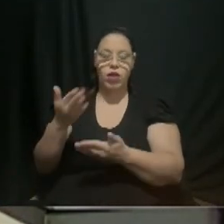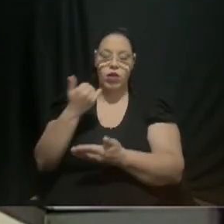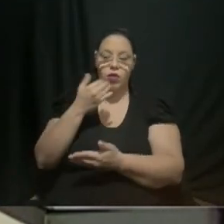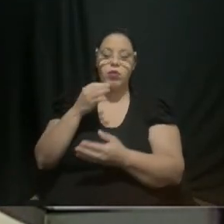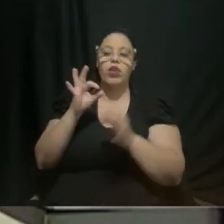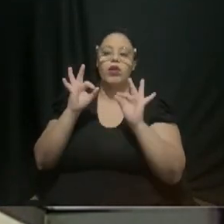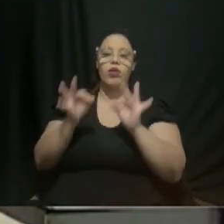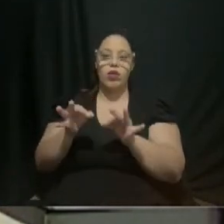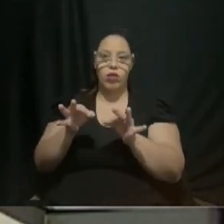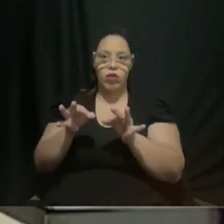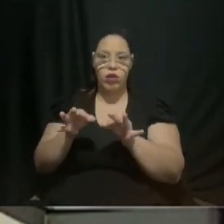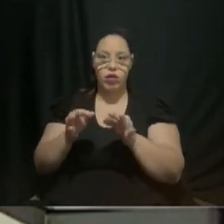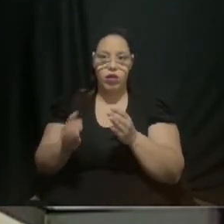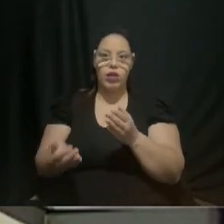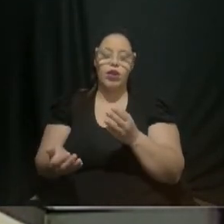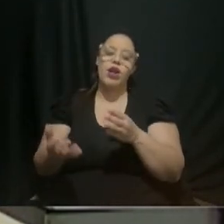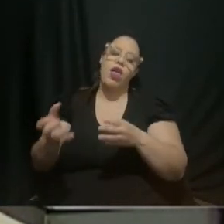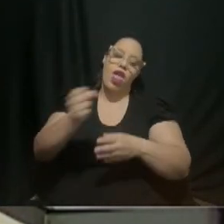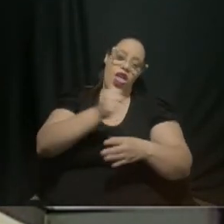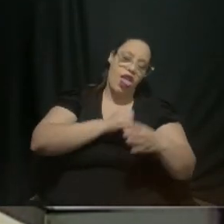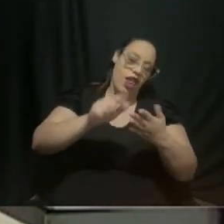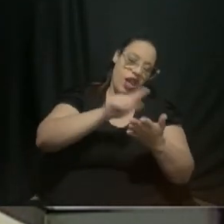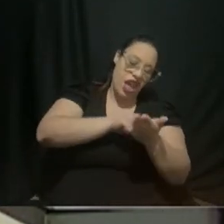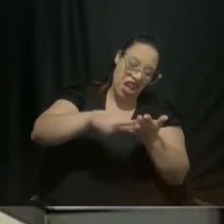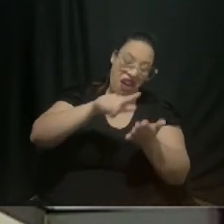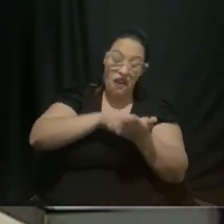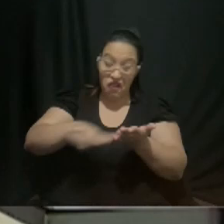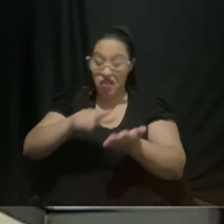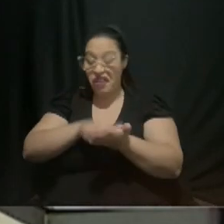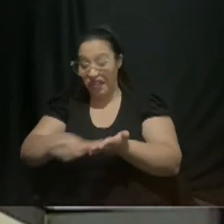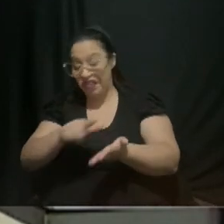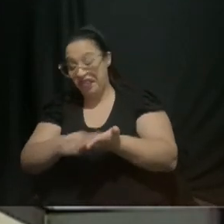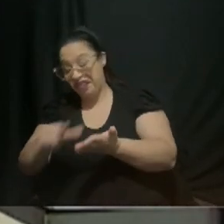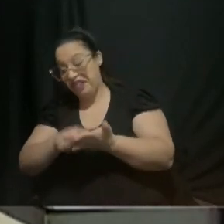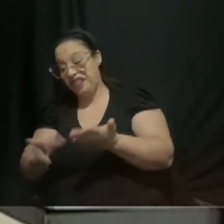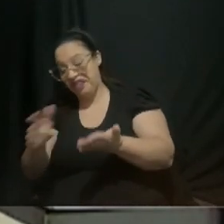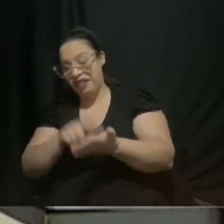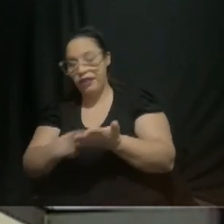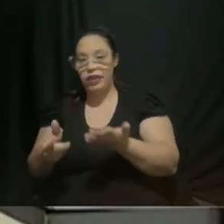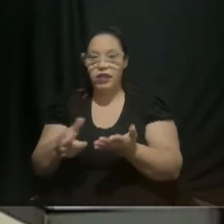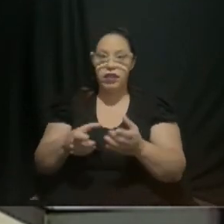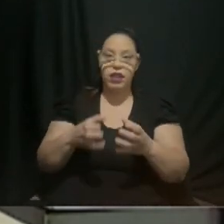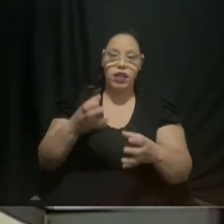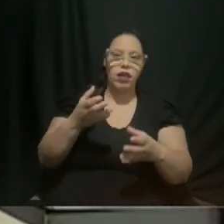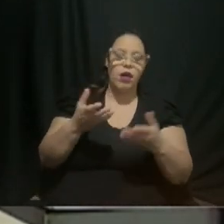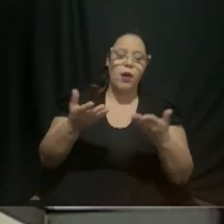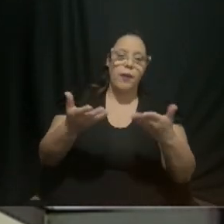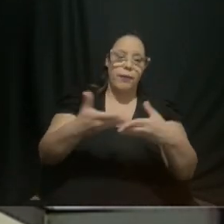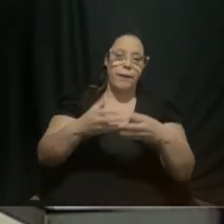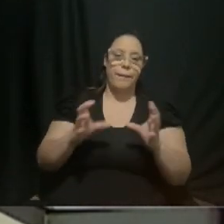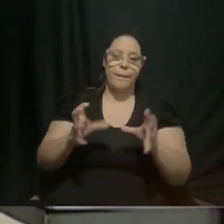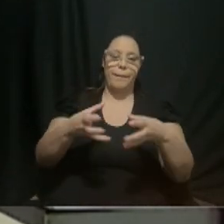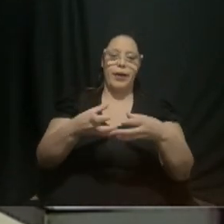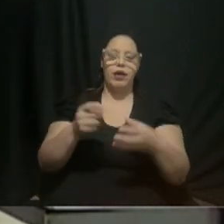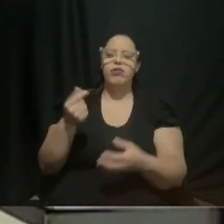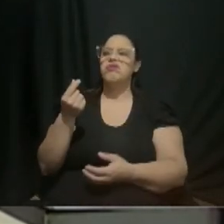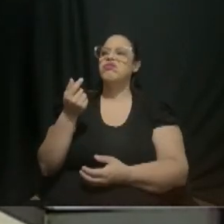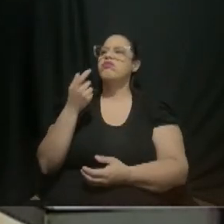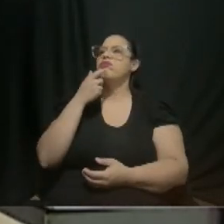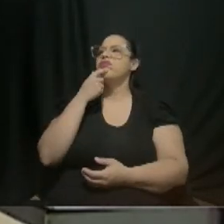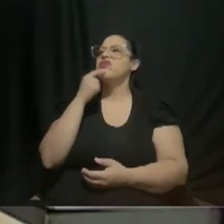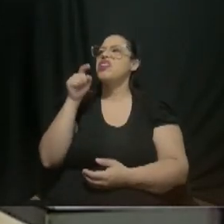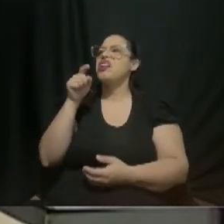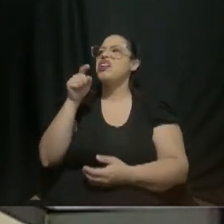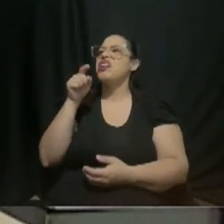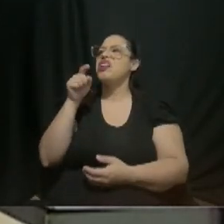as louças pra lavar. Menina do céu. Sobra pra gente, Você tem noção de quantos pratos assim você já lavou? O maior tanto de prato que você já lavou nessa vida?